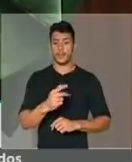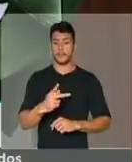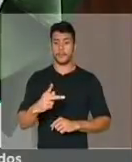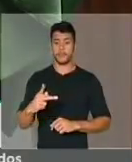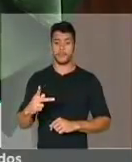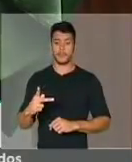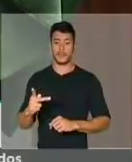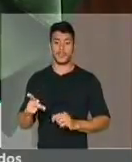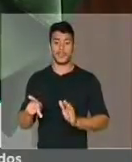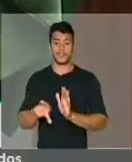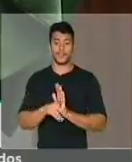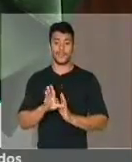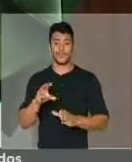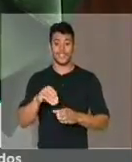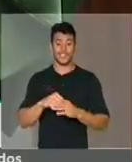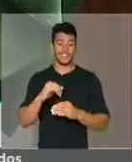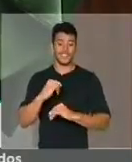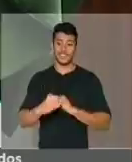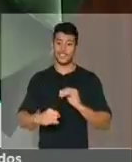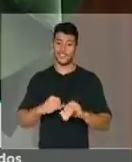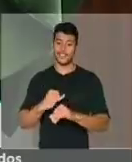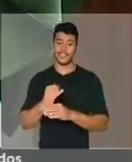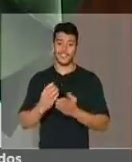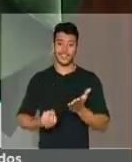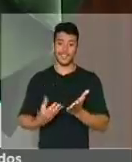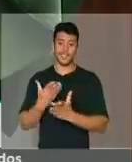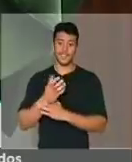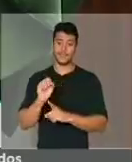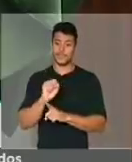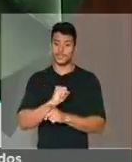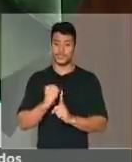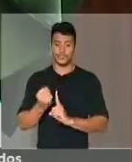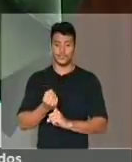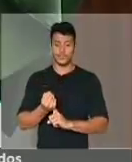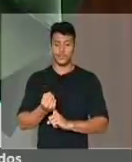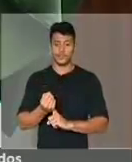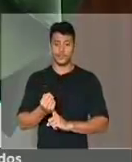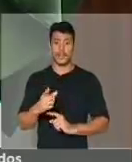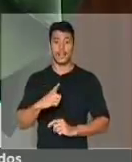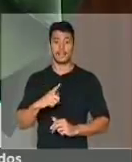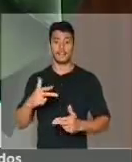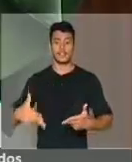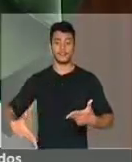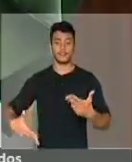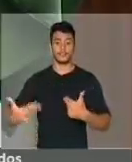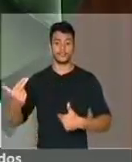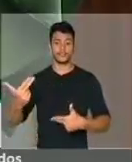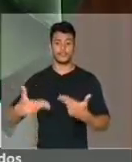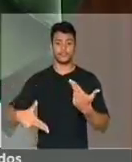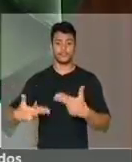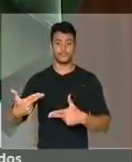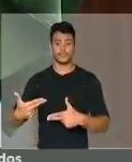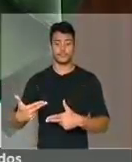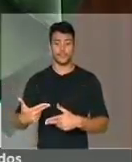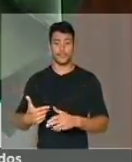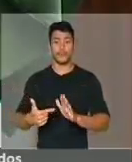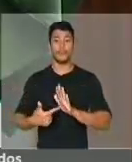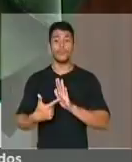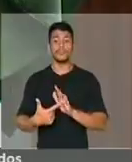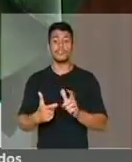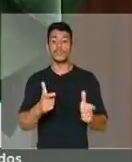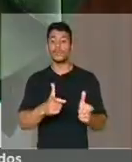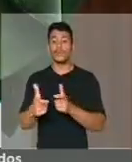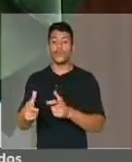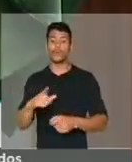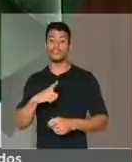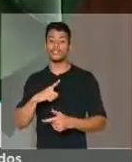de internet feitos pela sociedade civil, fogo cruzado e onde tem tiros.